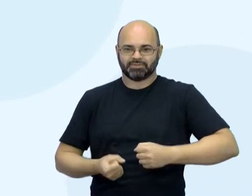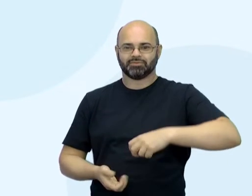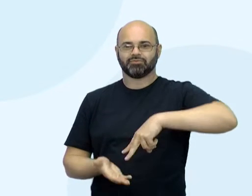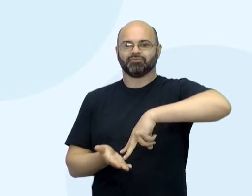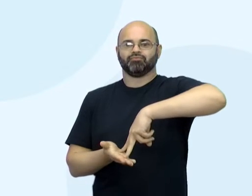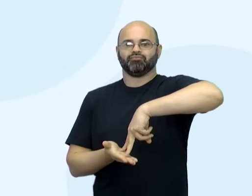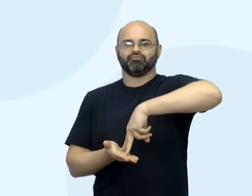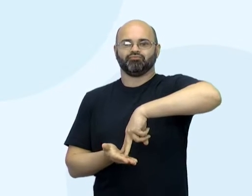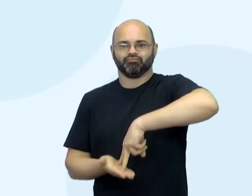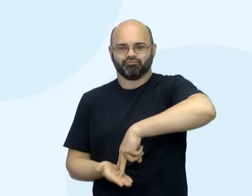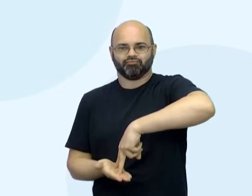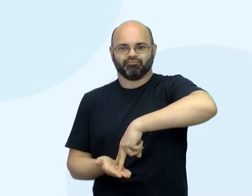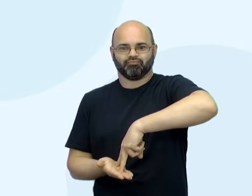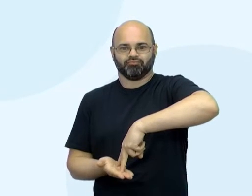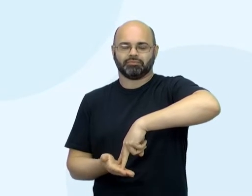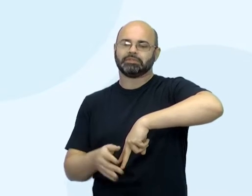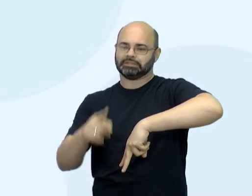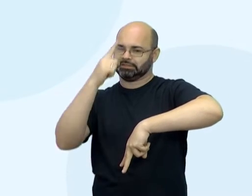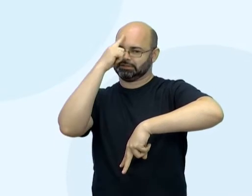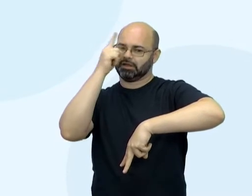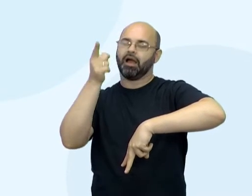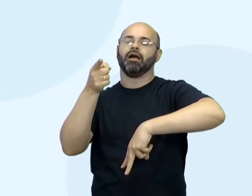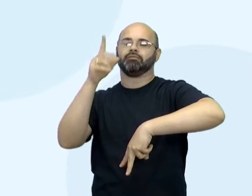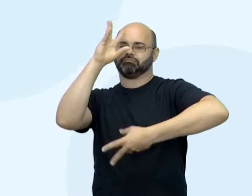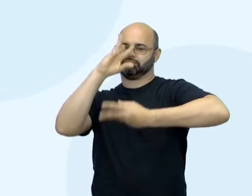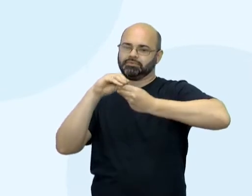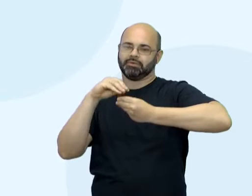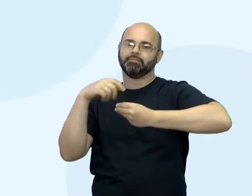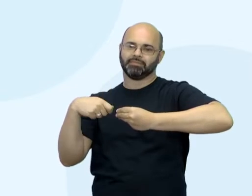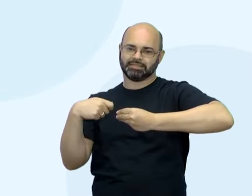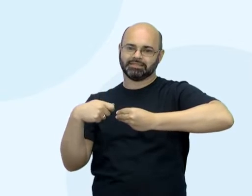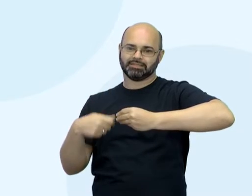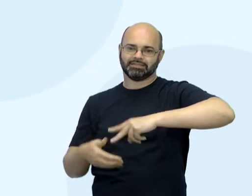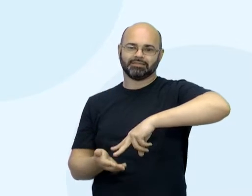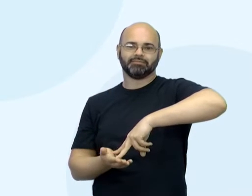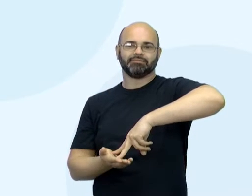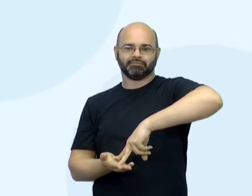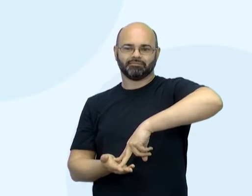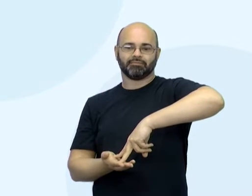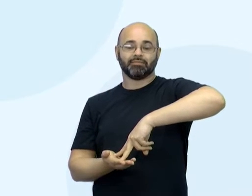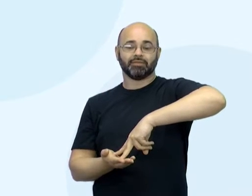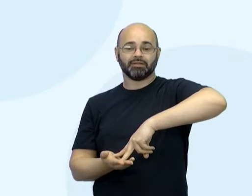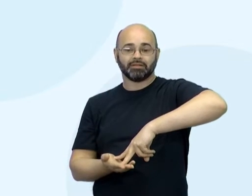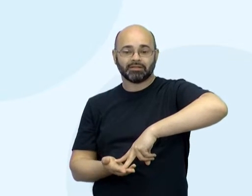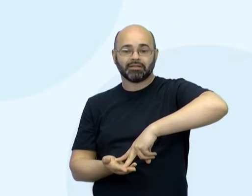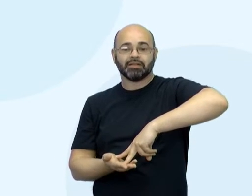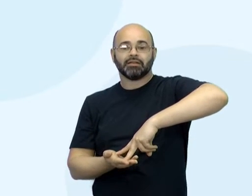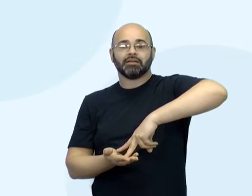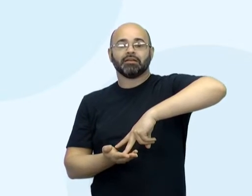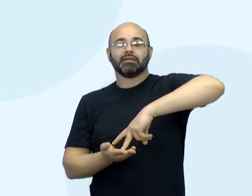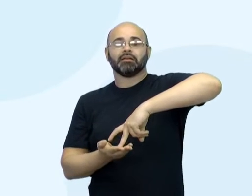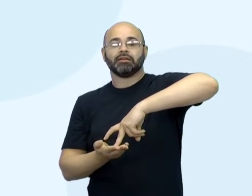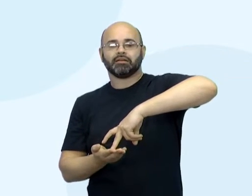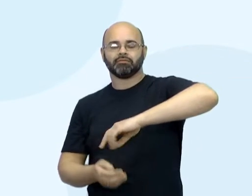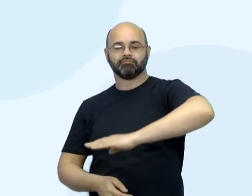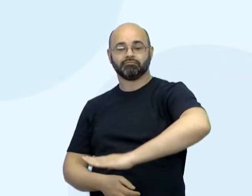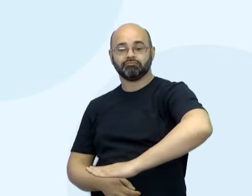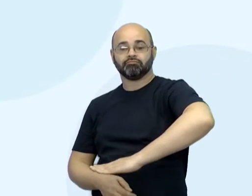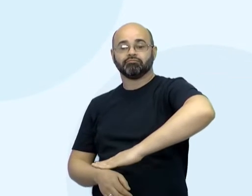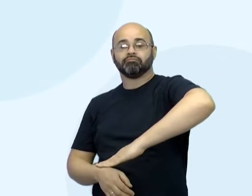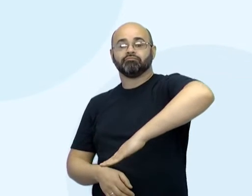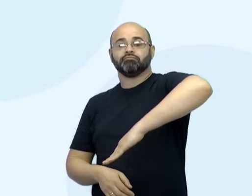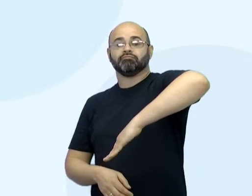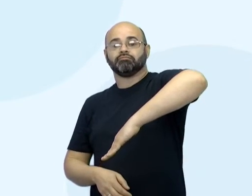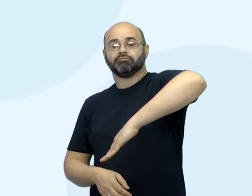e deve ser levado em consideração, mas a gente tem que levantar o peso dessa perna aqui,